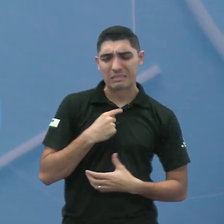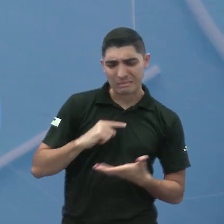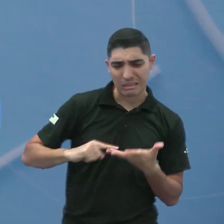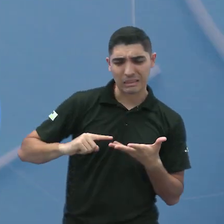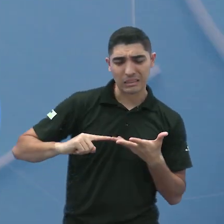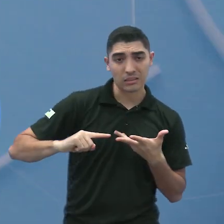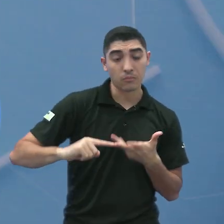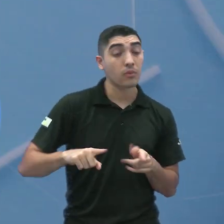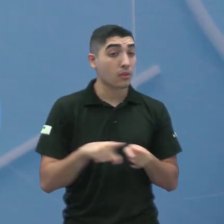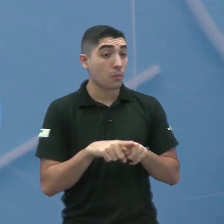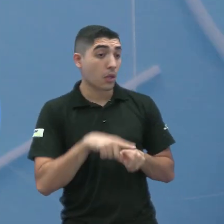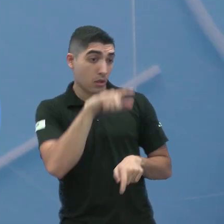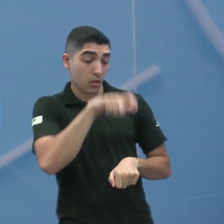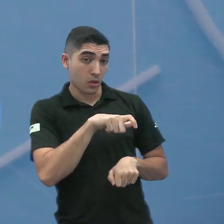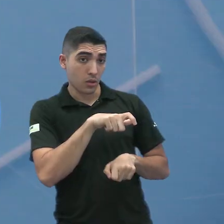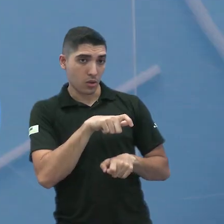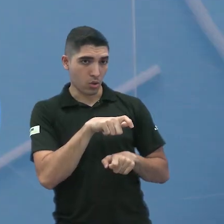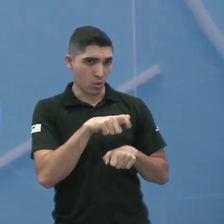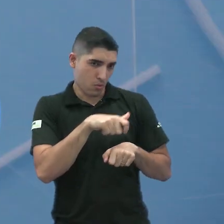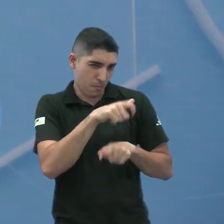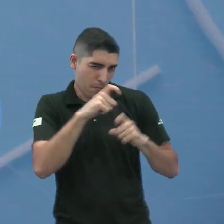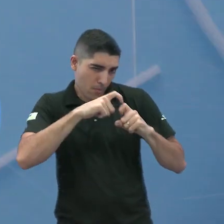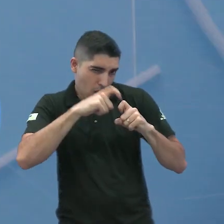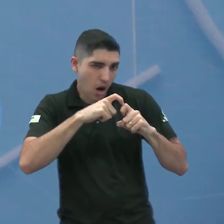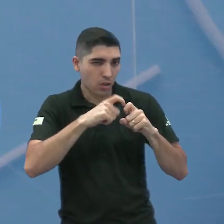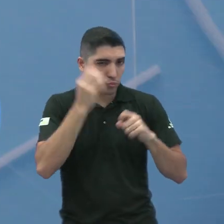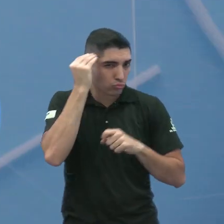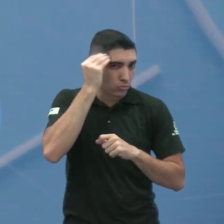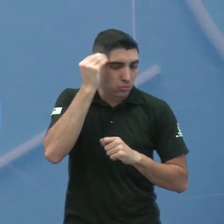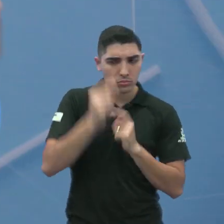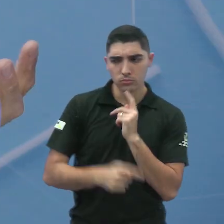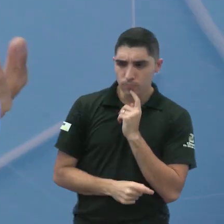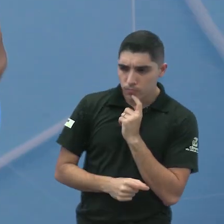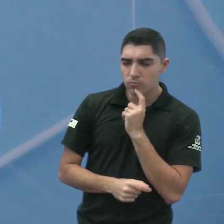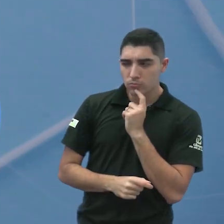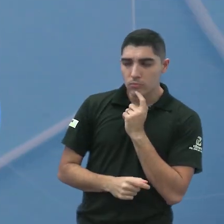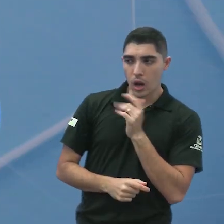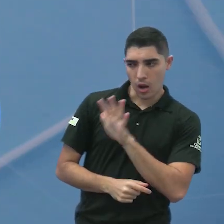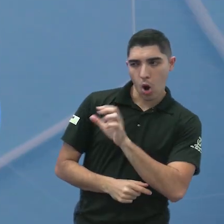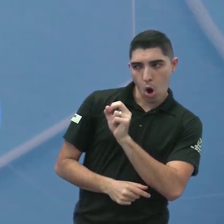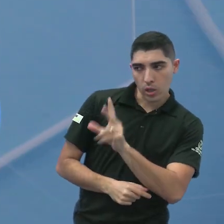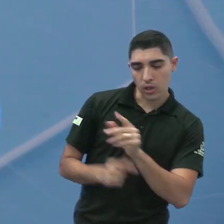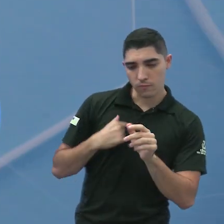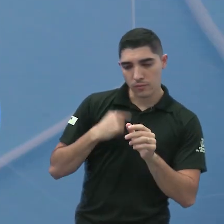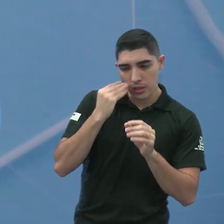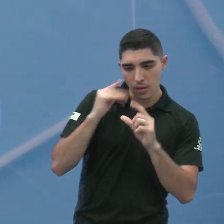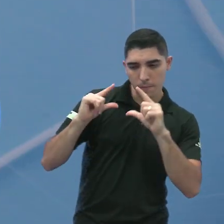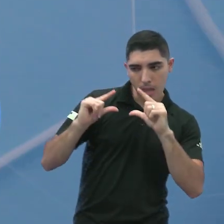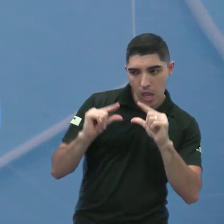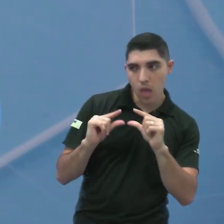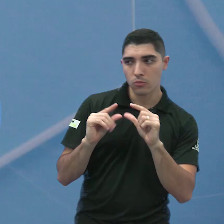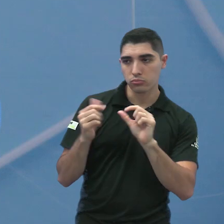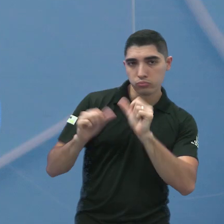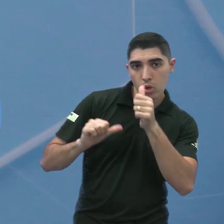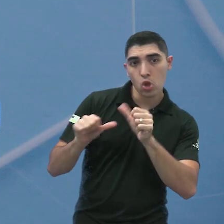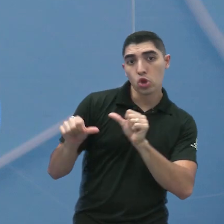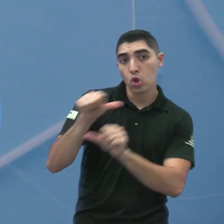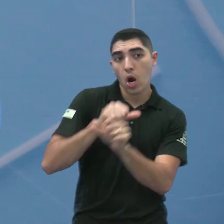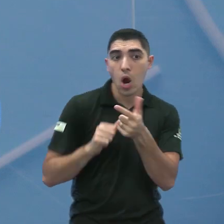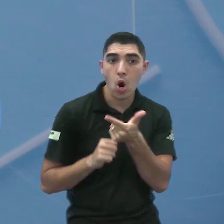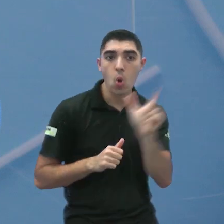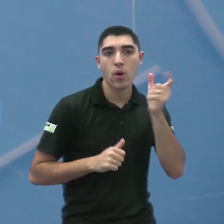E uma escuta do profissional também empática, de entender que dá para manejar, dá para diminuir a dose, associar remédio,